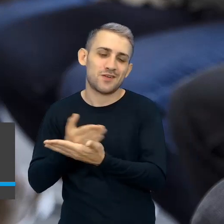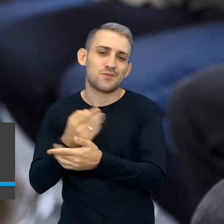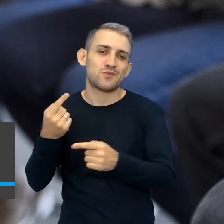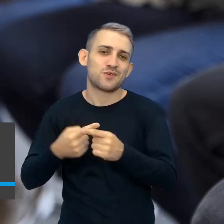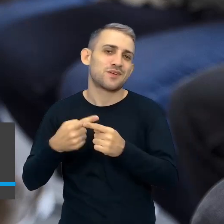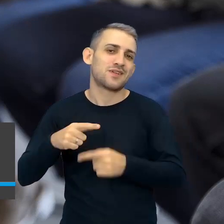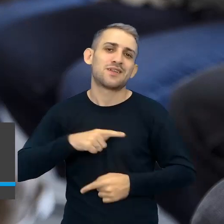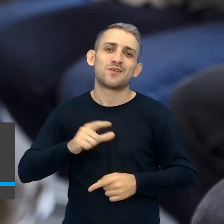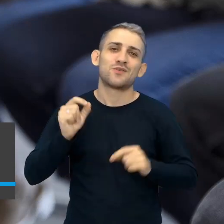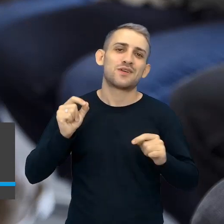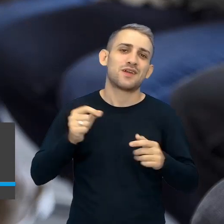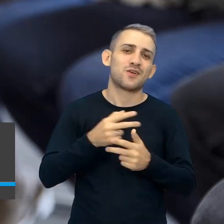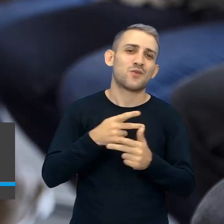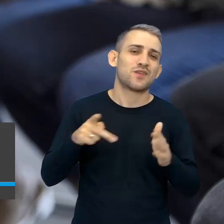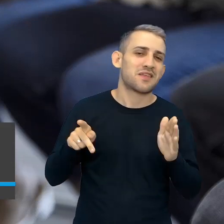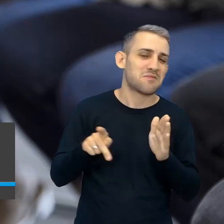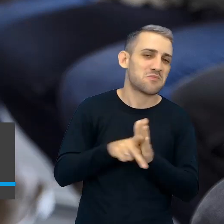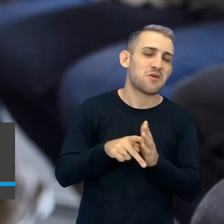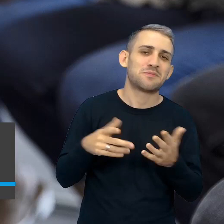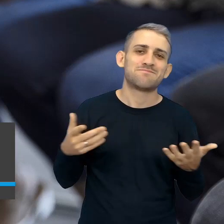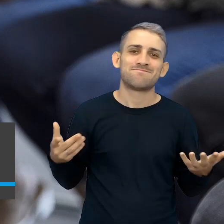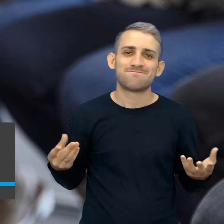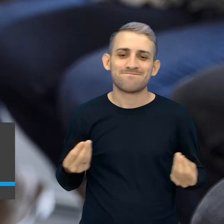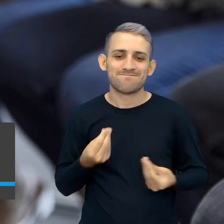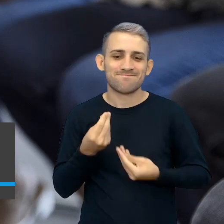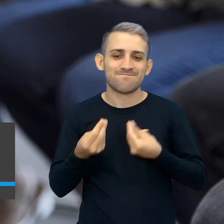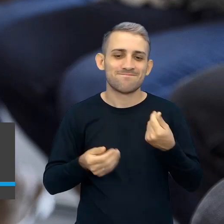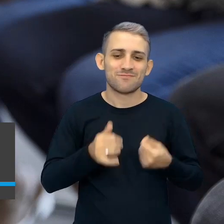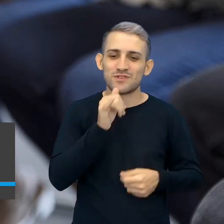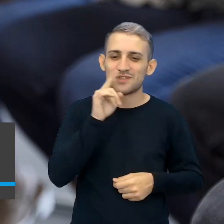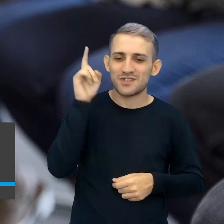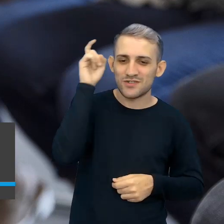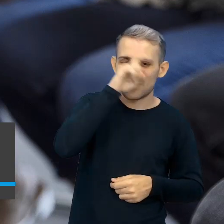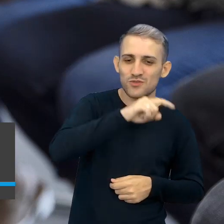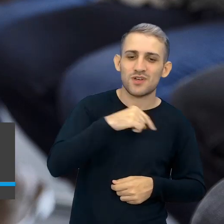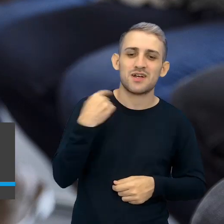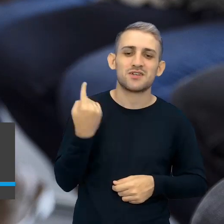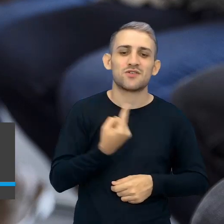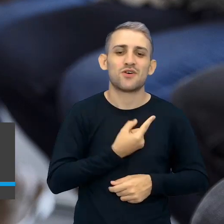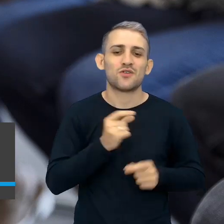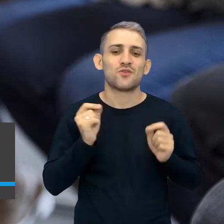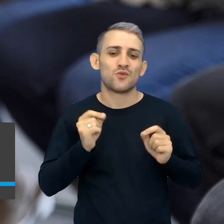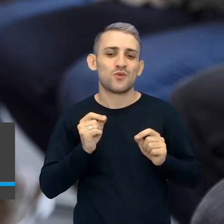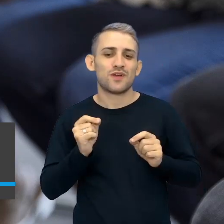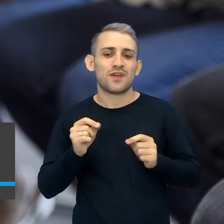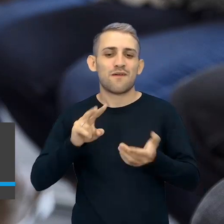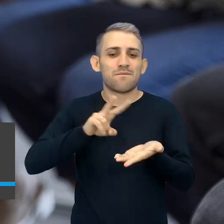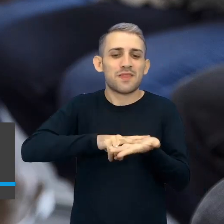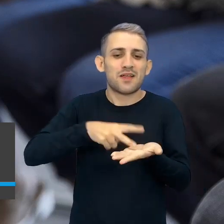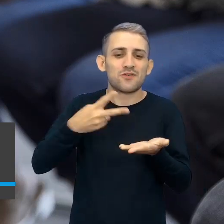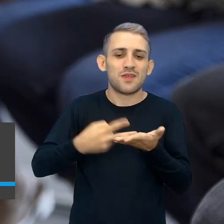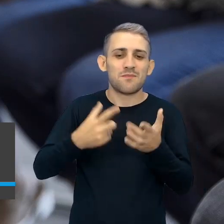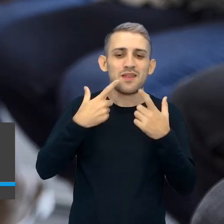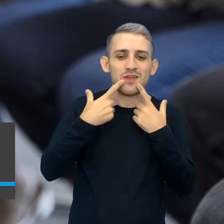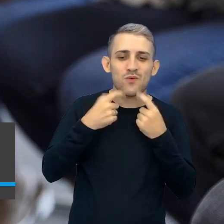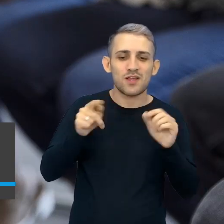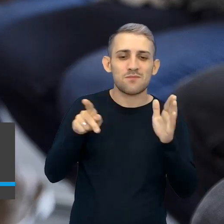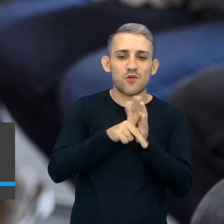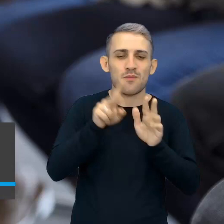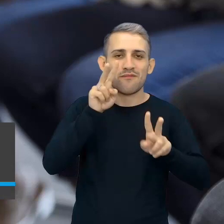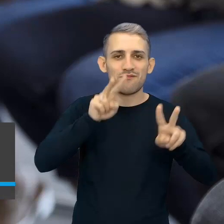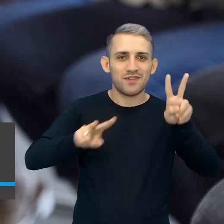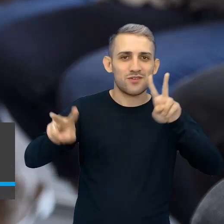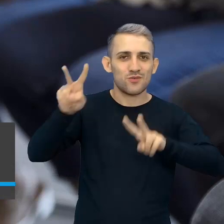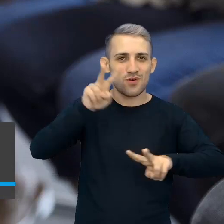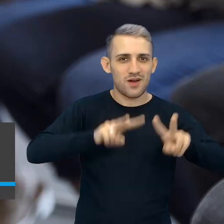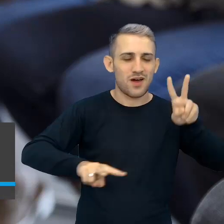falou, subjetividades mil, né, dificuldade de se transpor para uma linguagem que é totalmente visual, uma coisa que